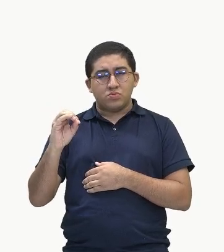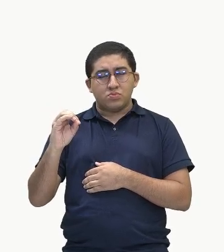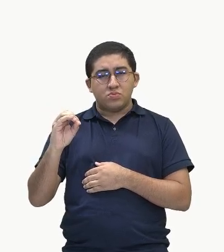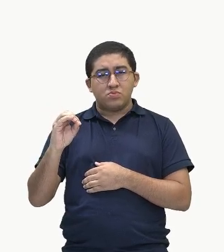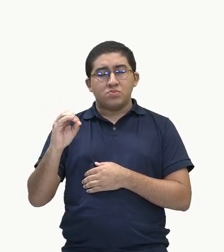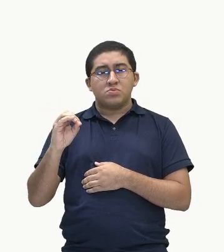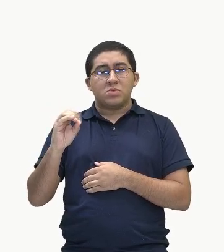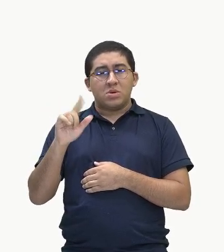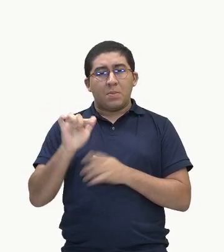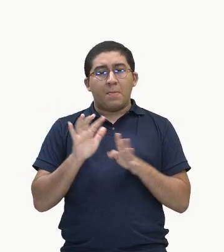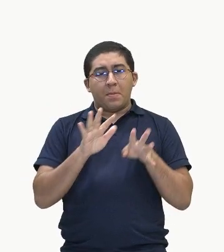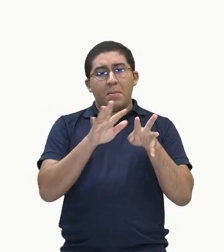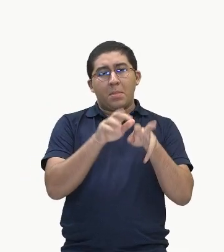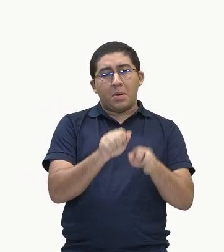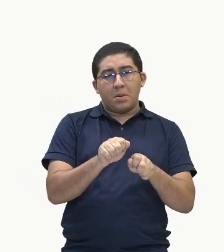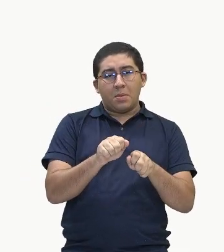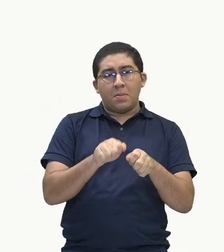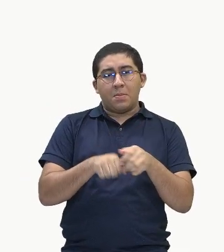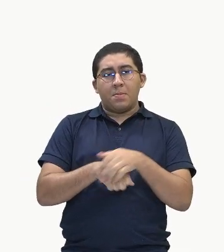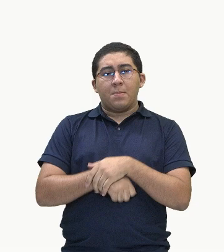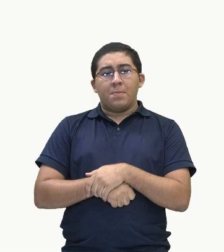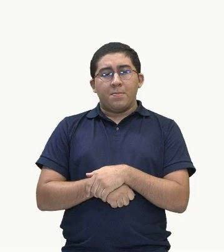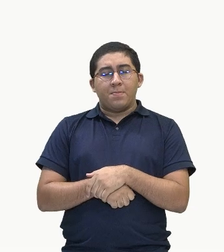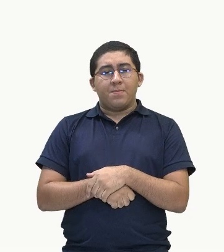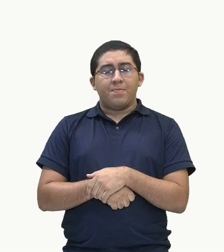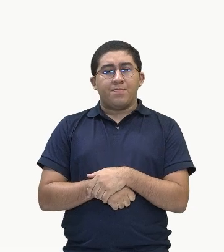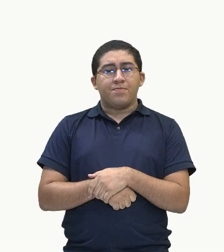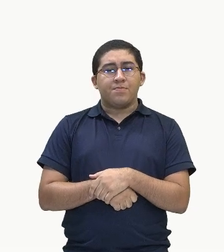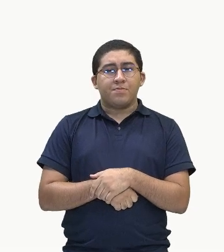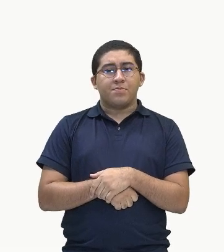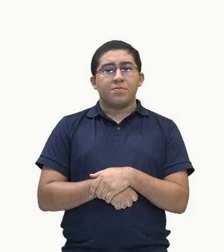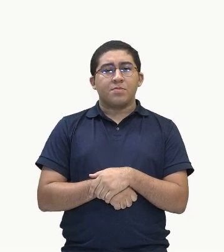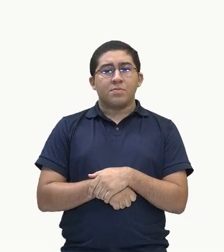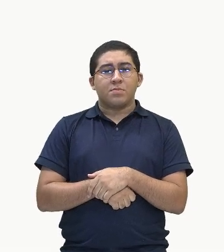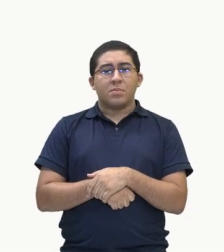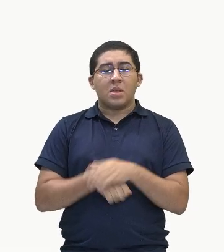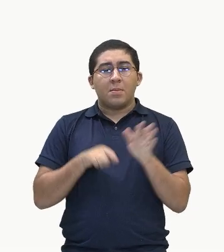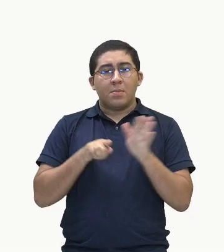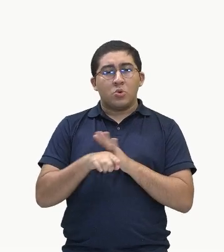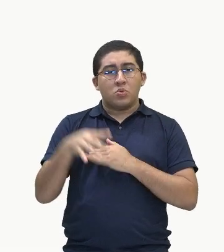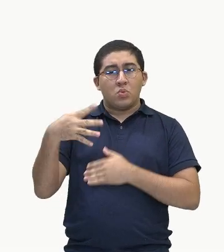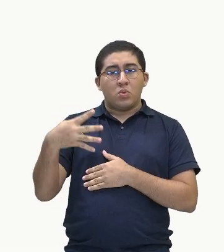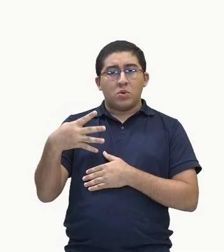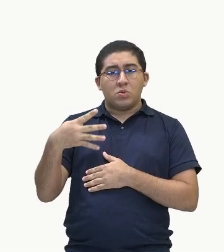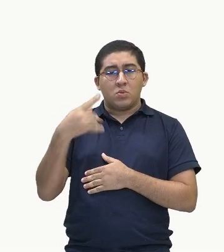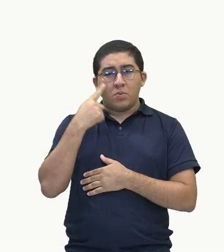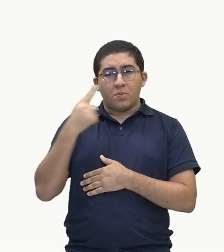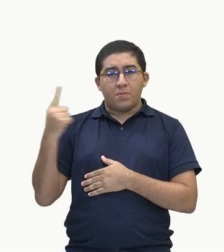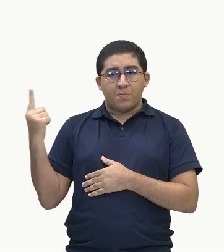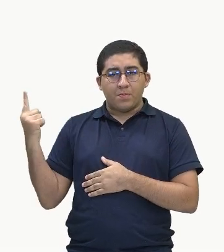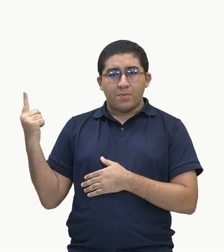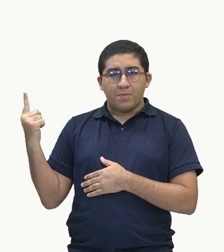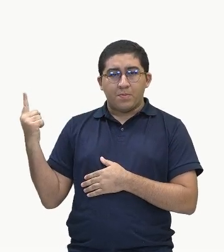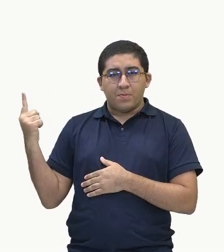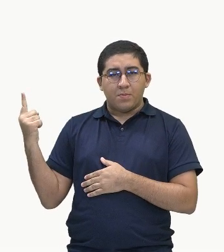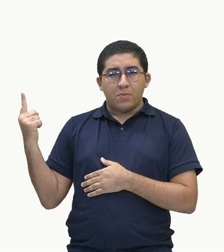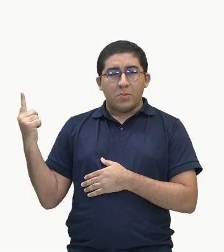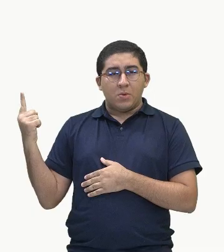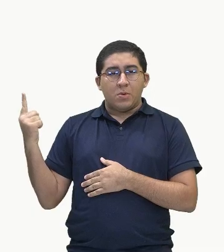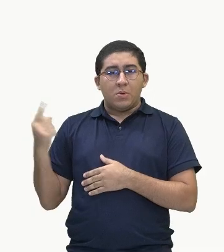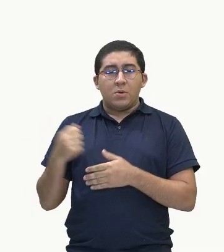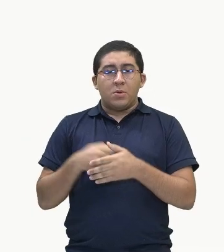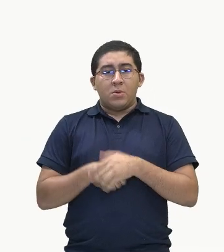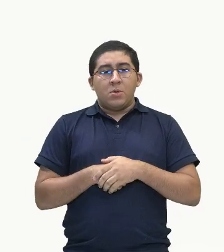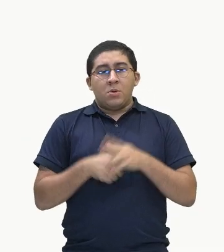caça. Number four. The immortal jellyfish is known for. Vejam que eu